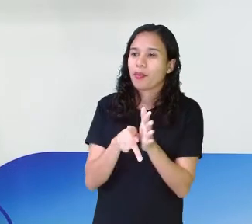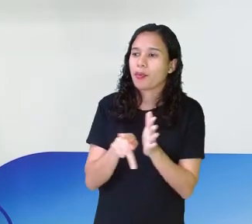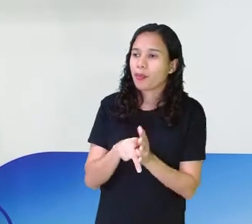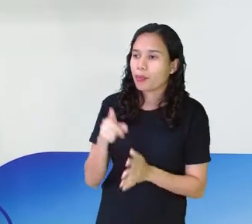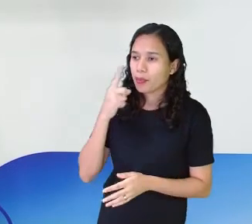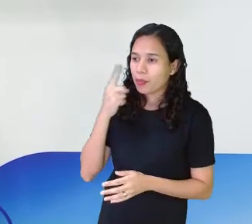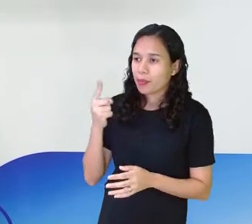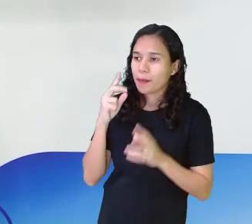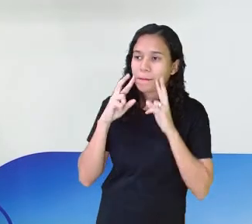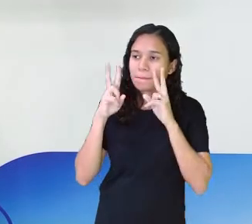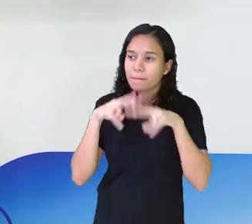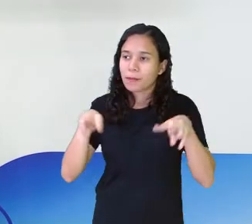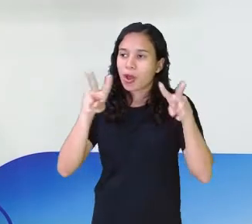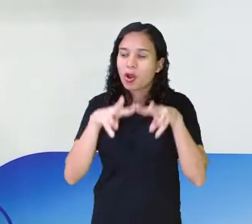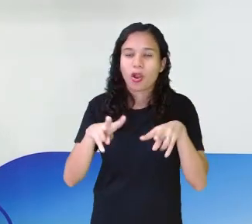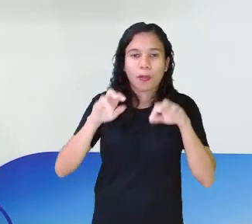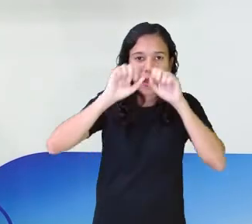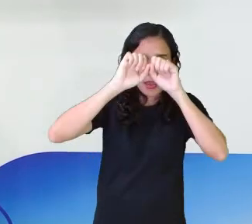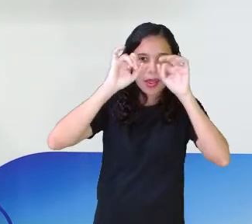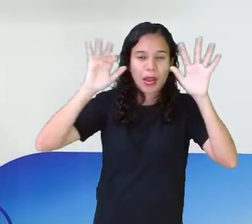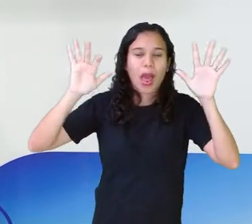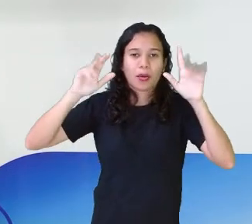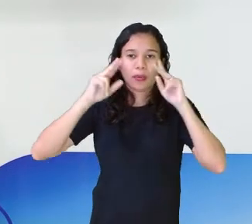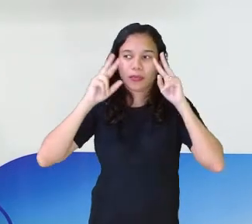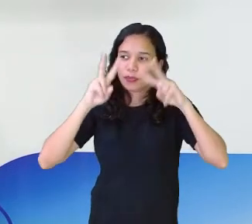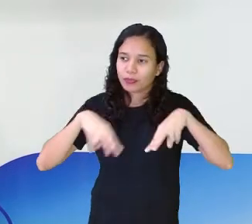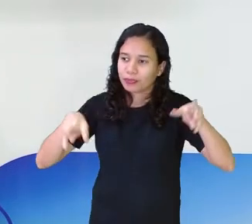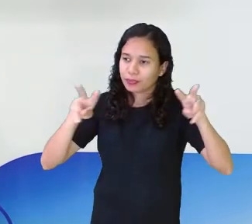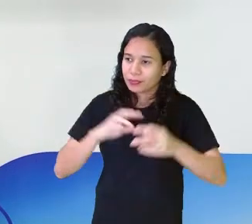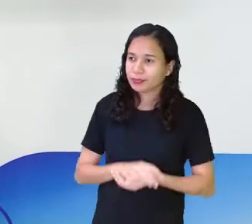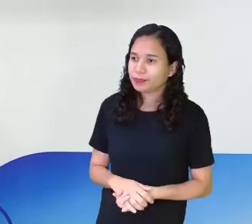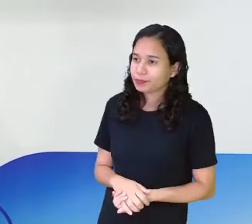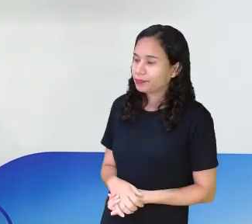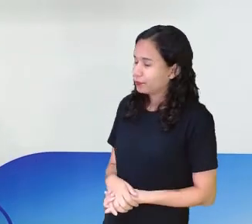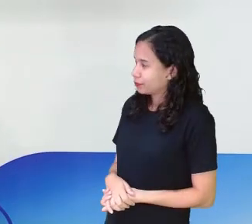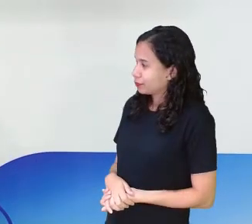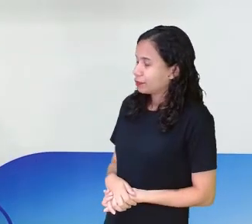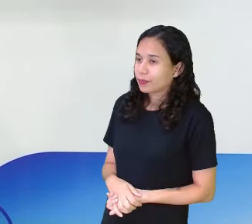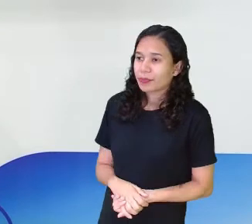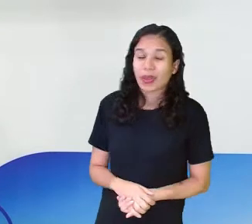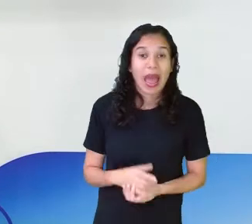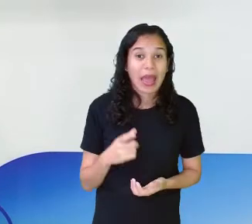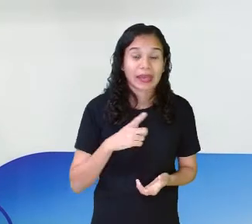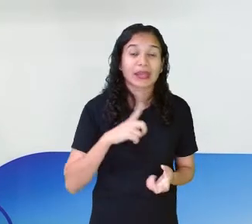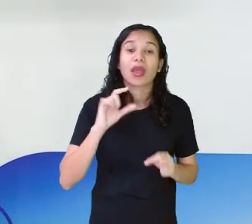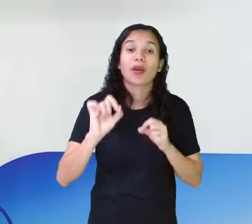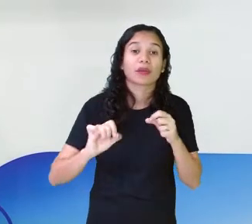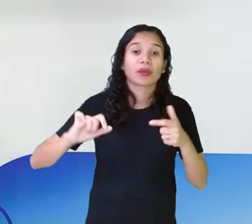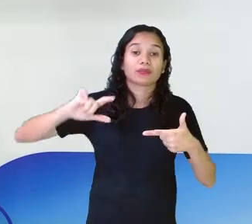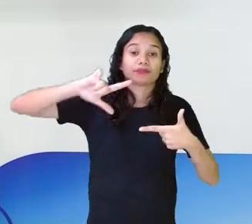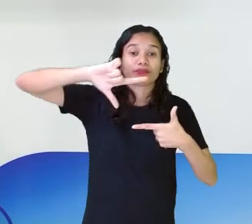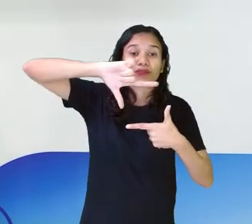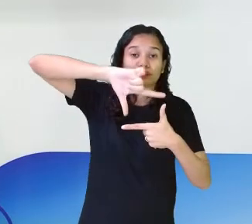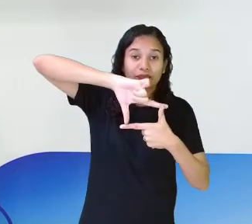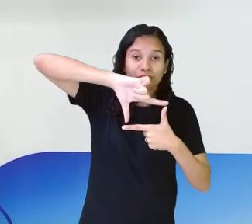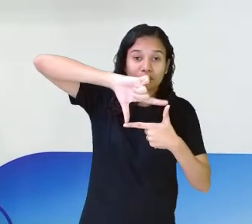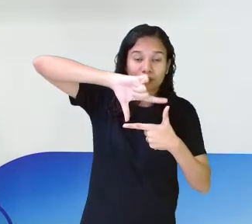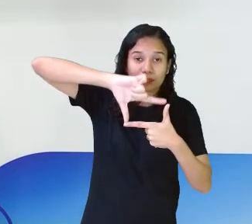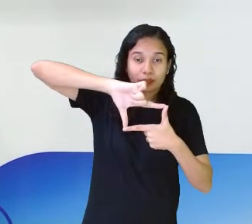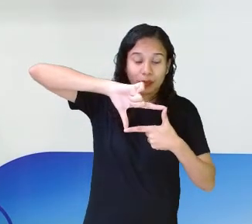Deixa eu só dobrar aqui para ficar mais claro. Aqui a gente tem um prisma, né? Duas